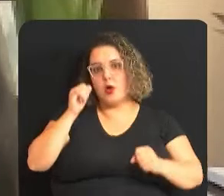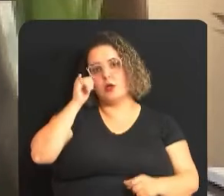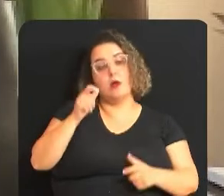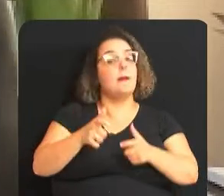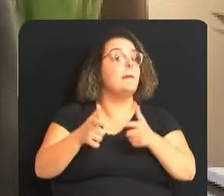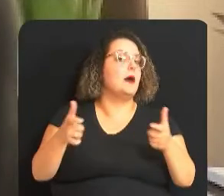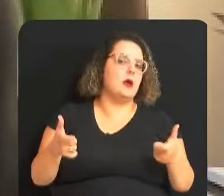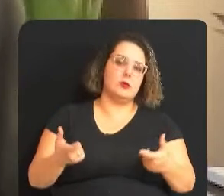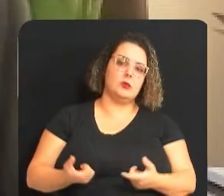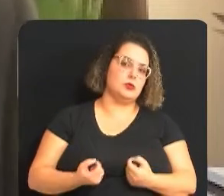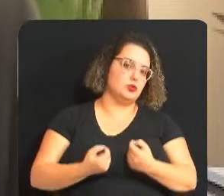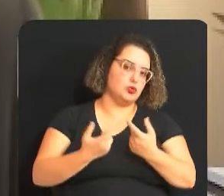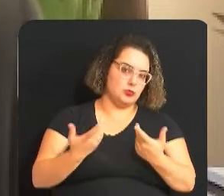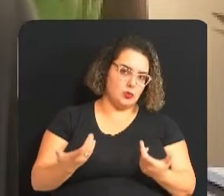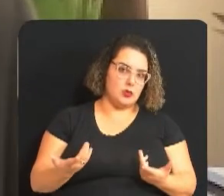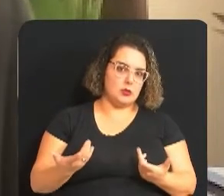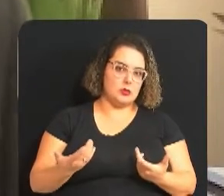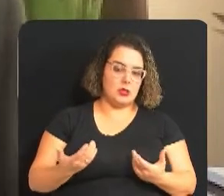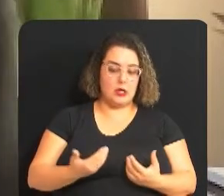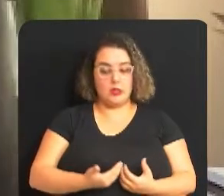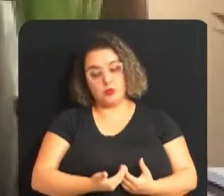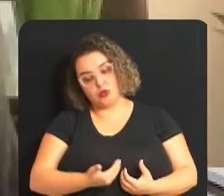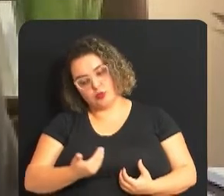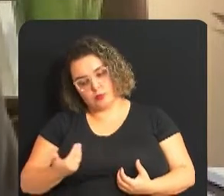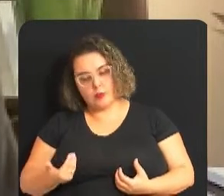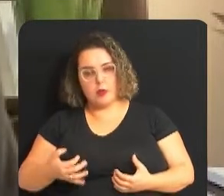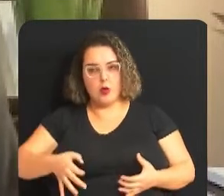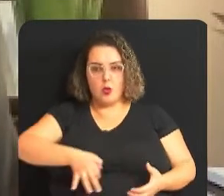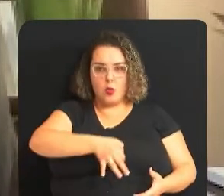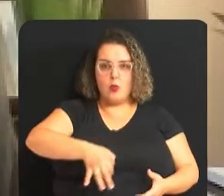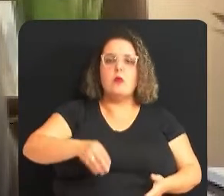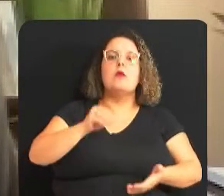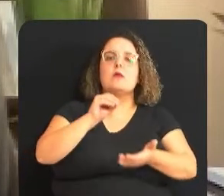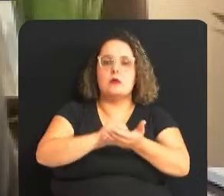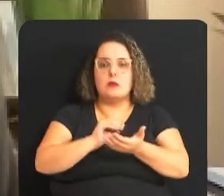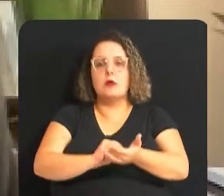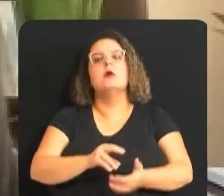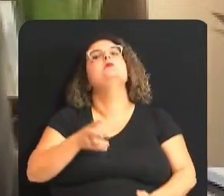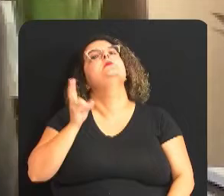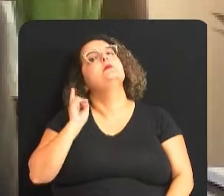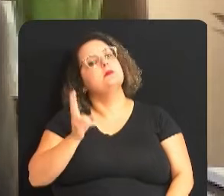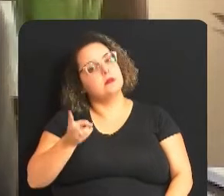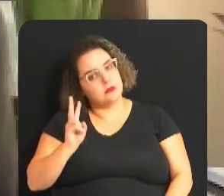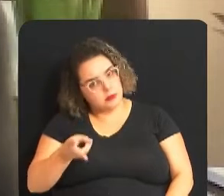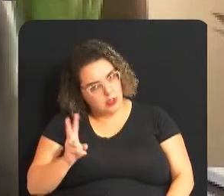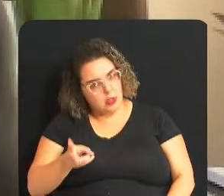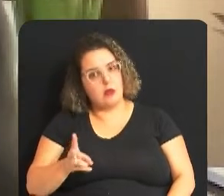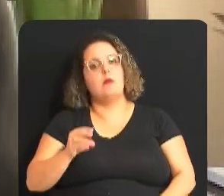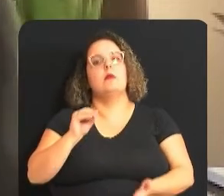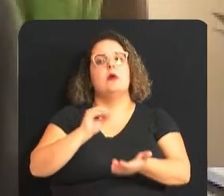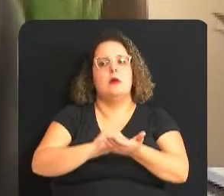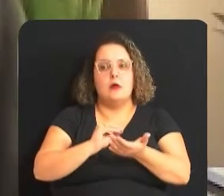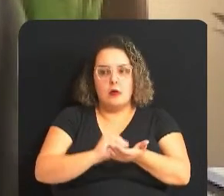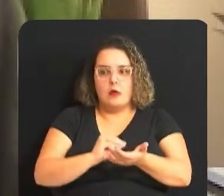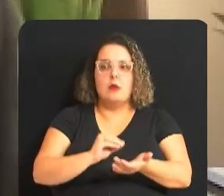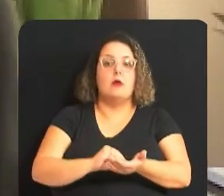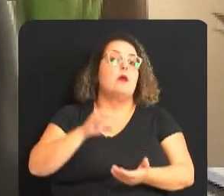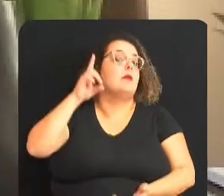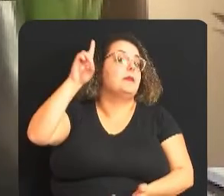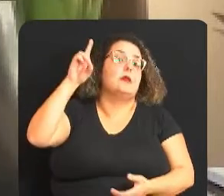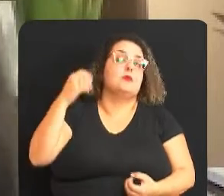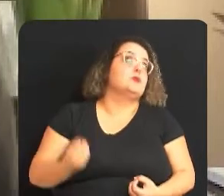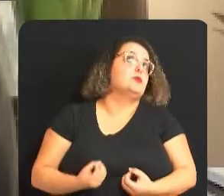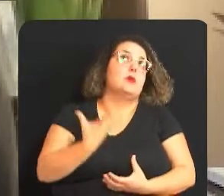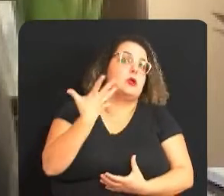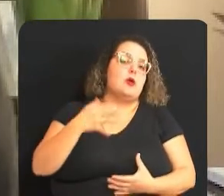maioria. Aí você tirou parte do intestino, vai fazer falta? Sempre vai fazer falta. Né? Papai do céu não criou o nosso intestino